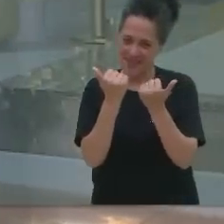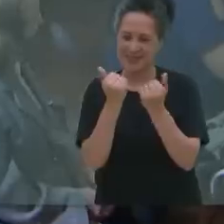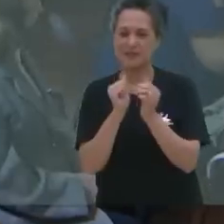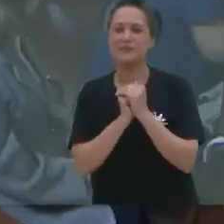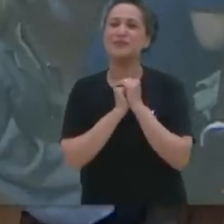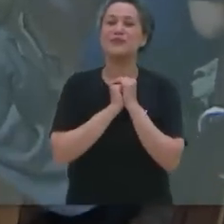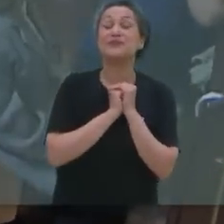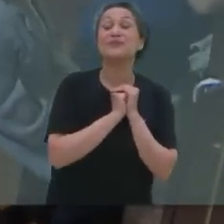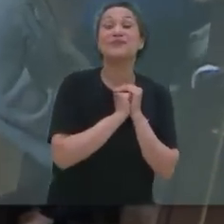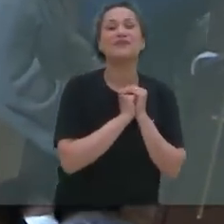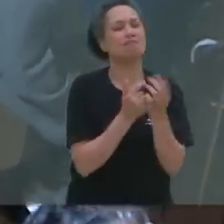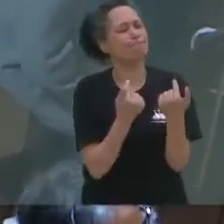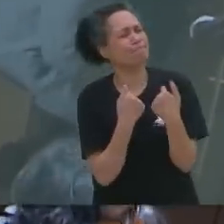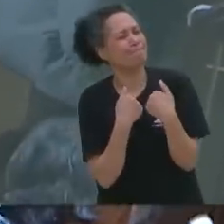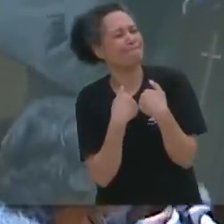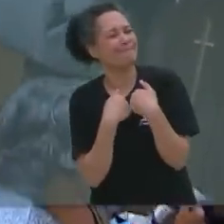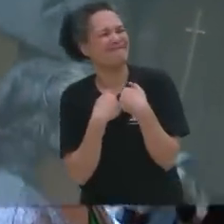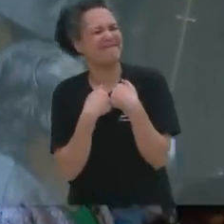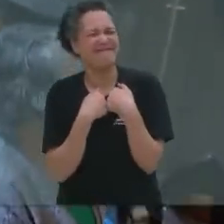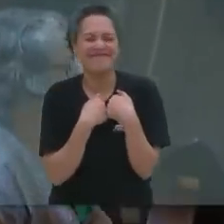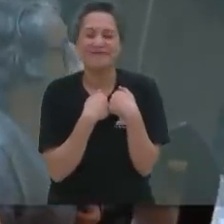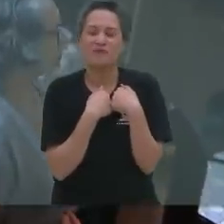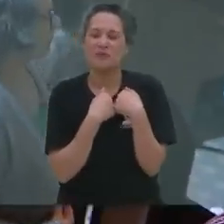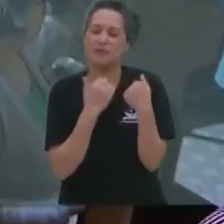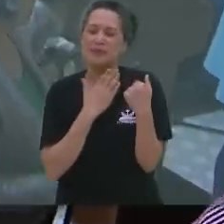minha casa